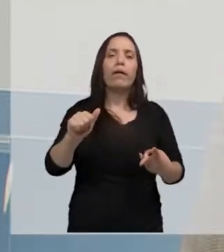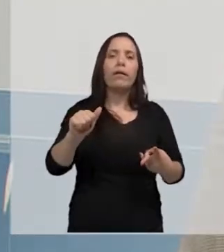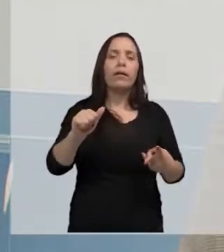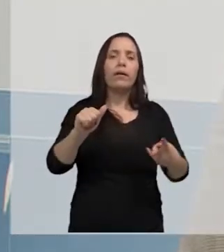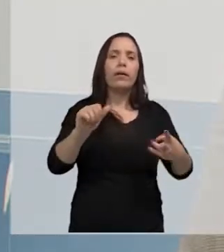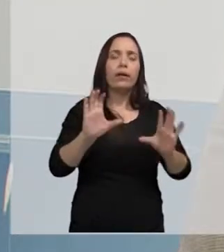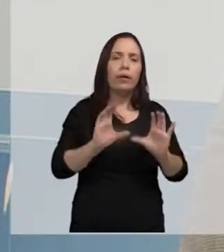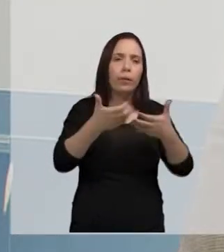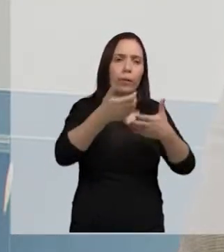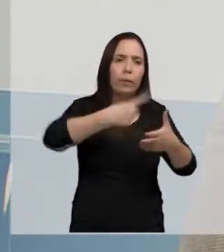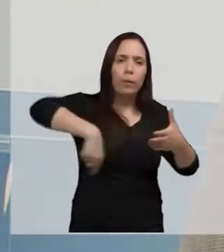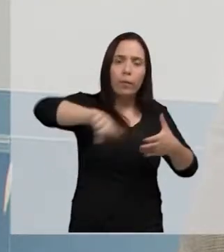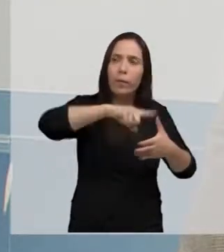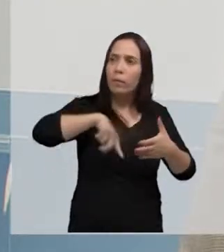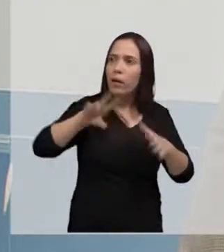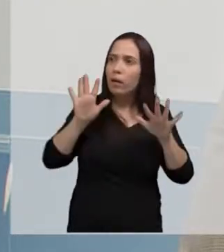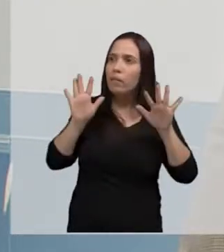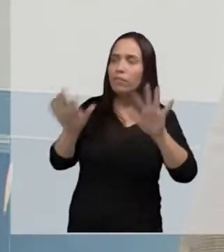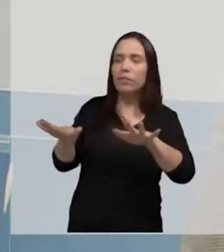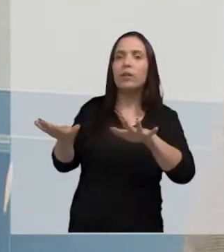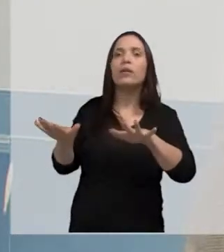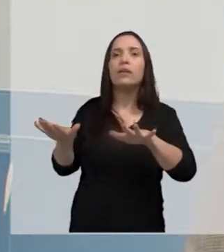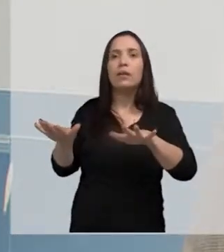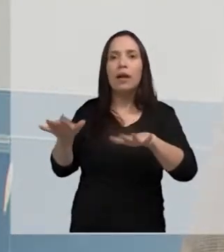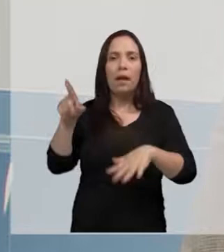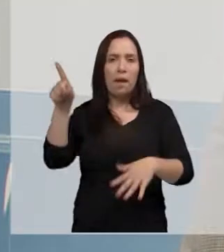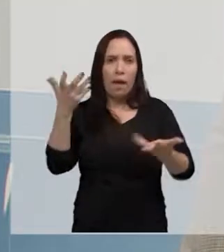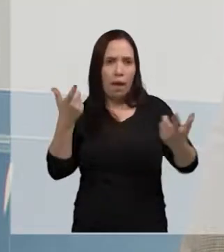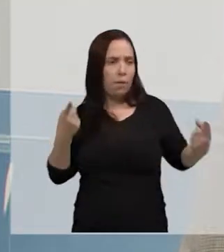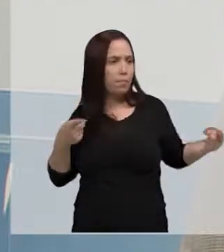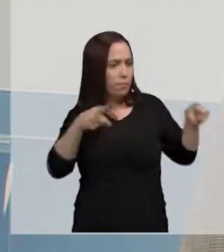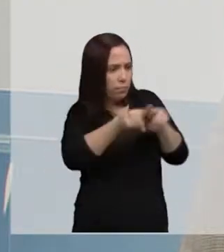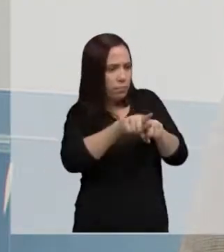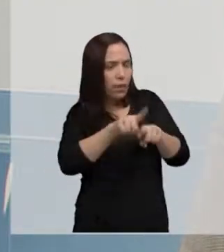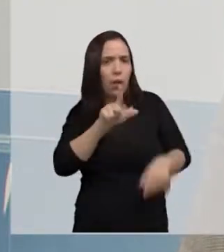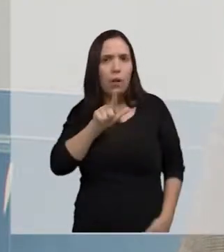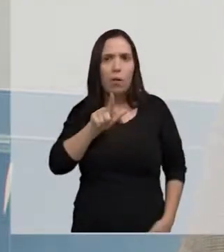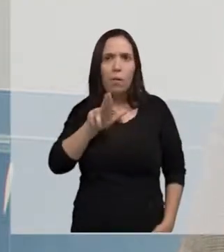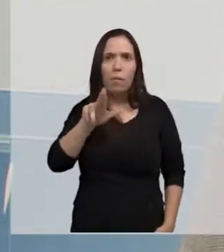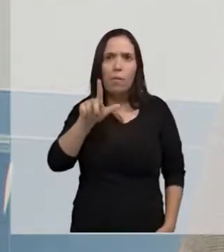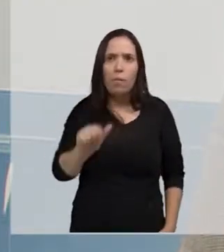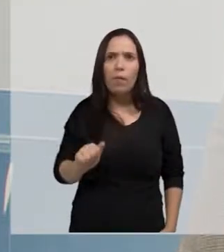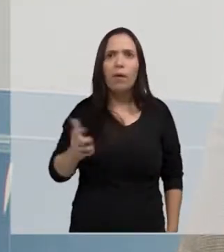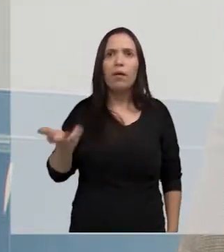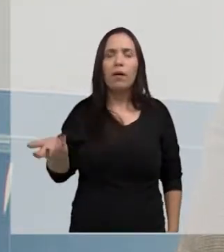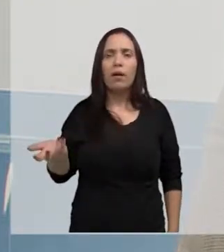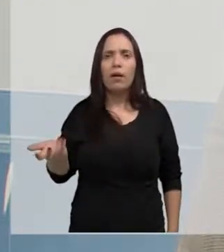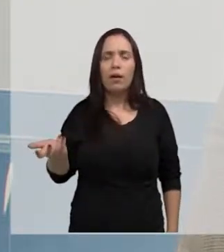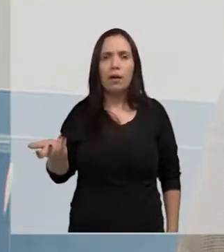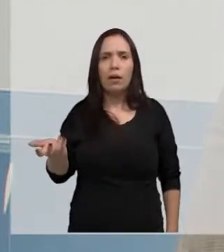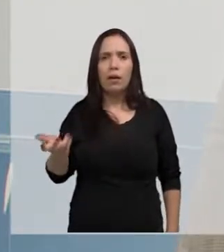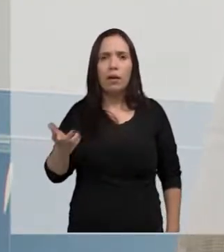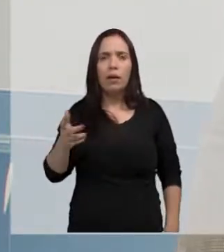reformas, e ele votou a favor, depois ele quis voltar com a imagem do Lula, botou muita coisa em relação ao Lula, botou imagens dele